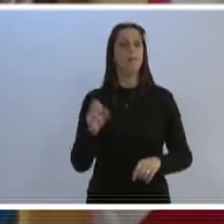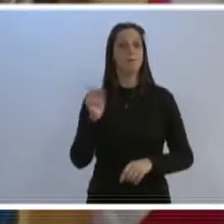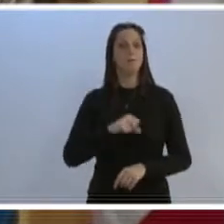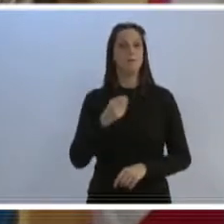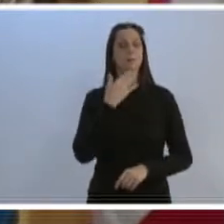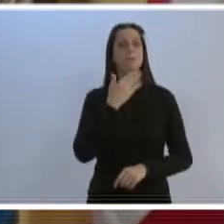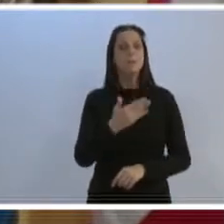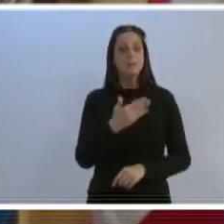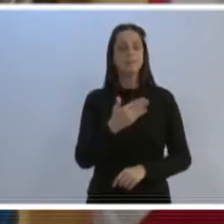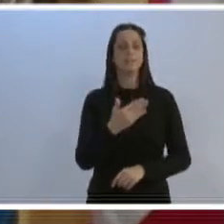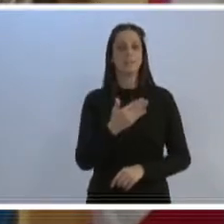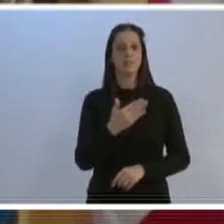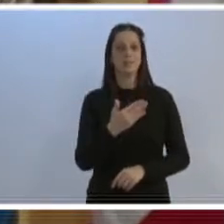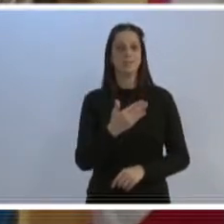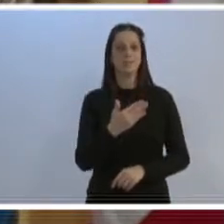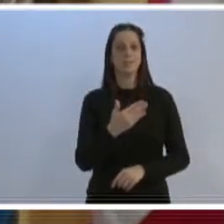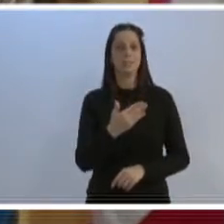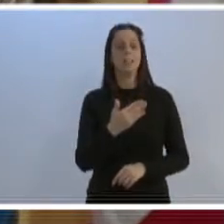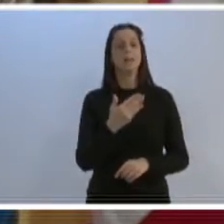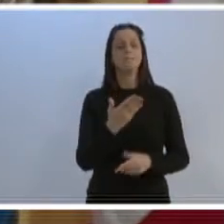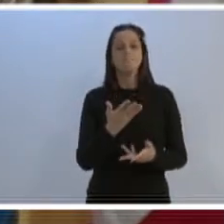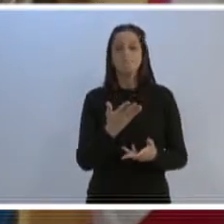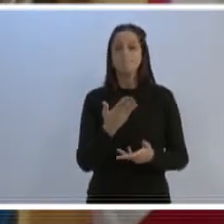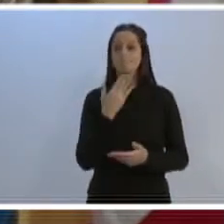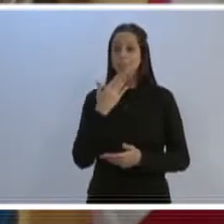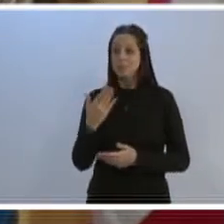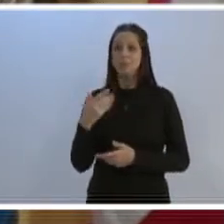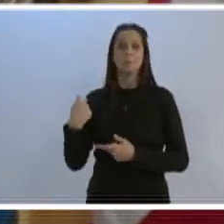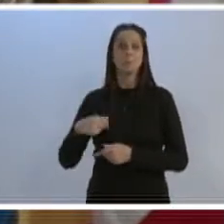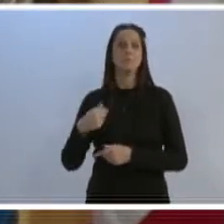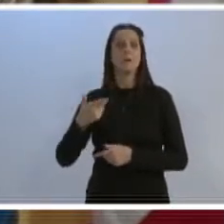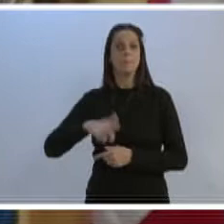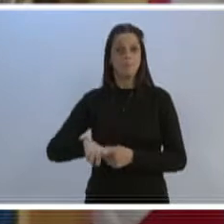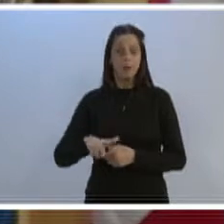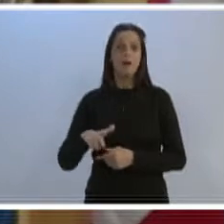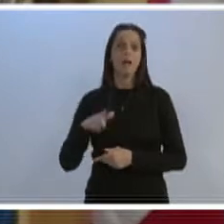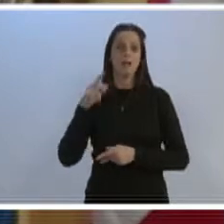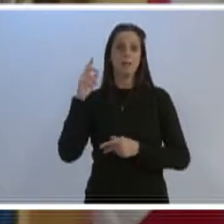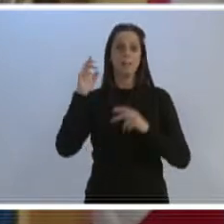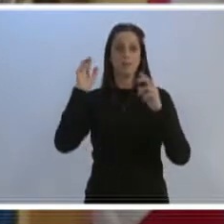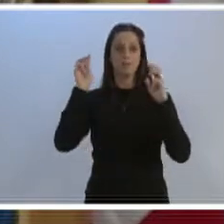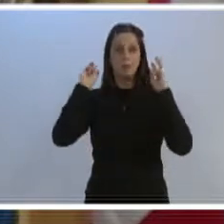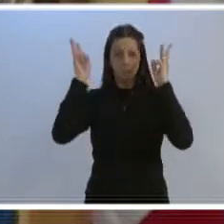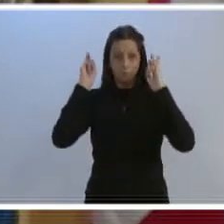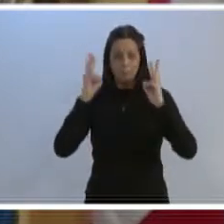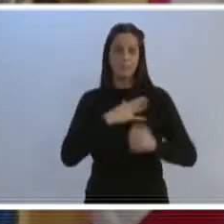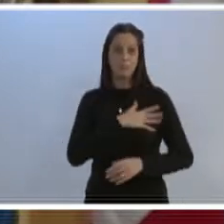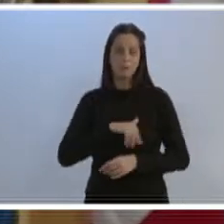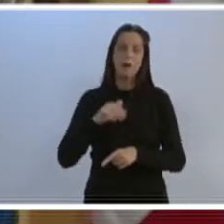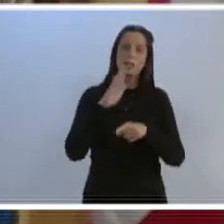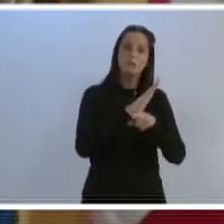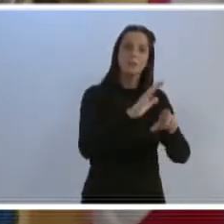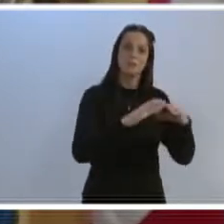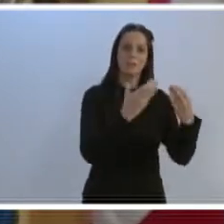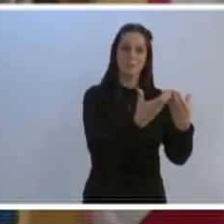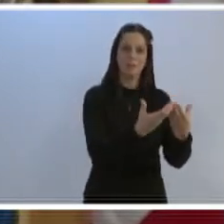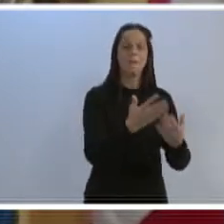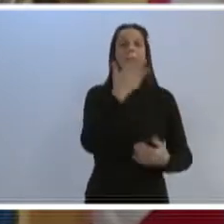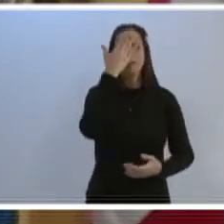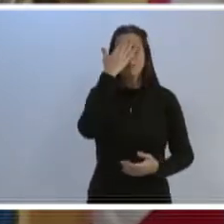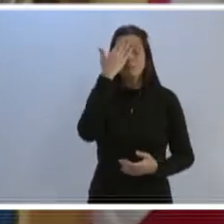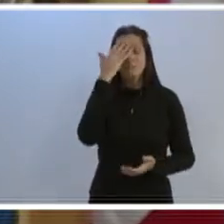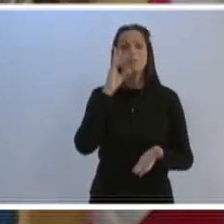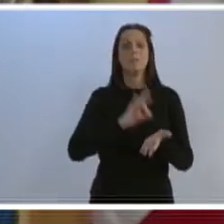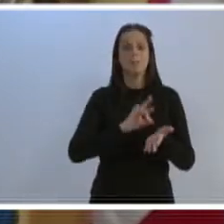para a população de blumenau eu repito o município já está fazendo a sua parte a mais do que